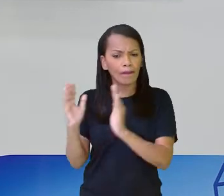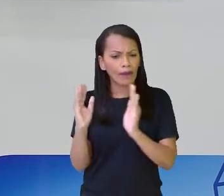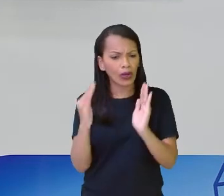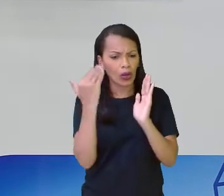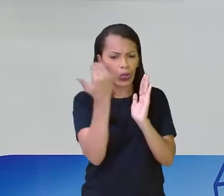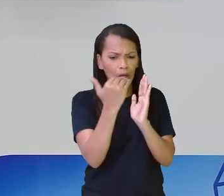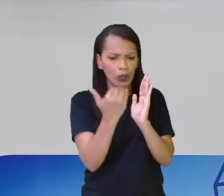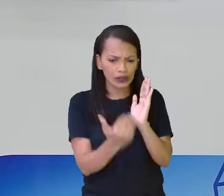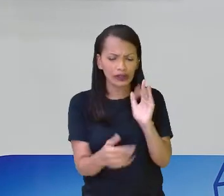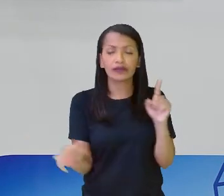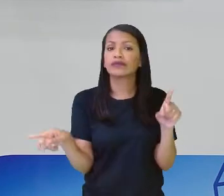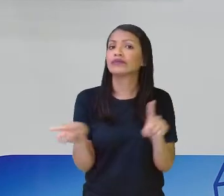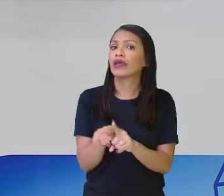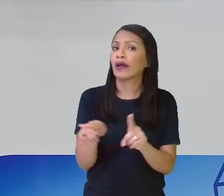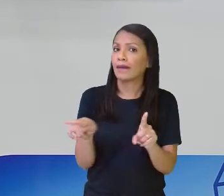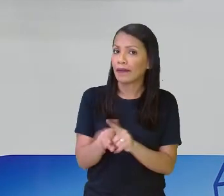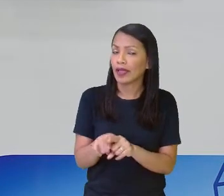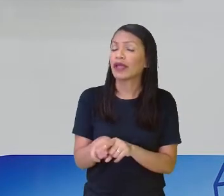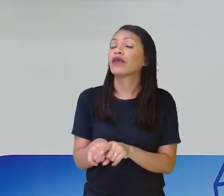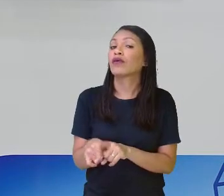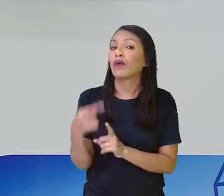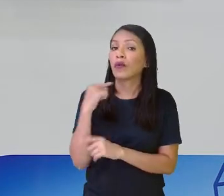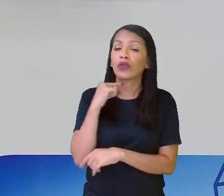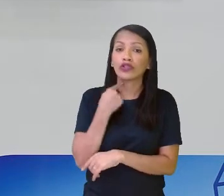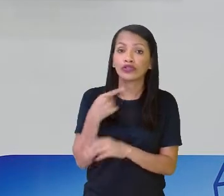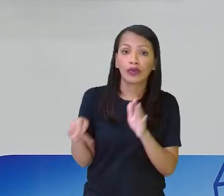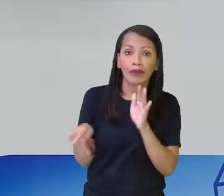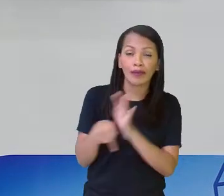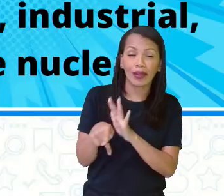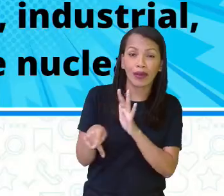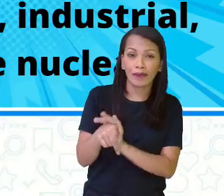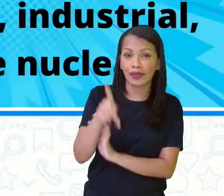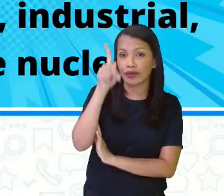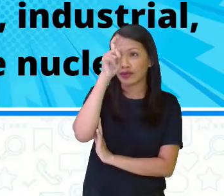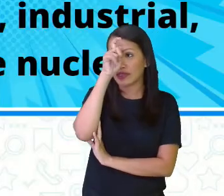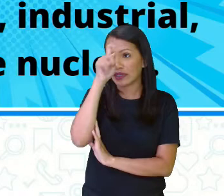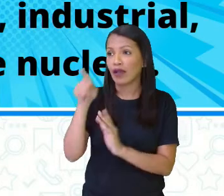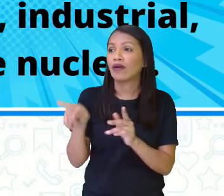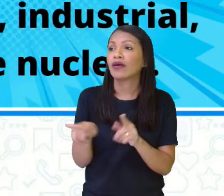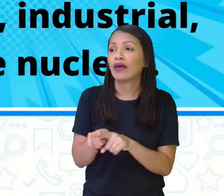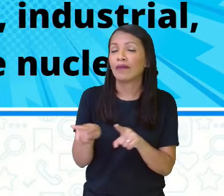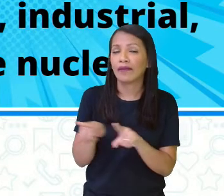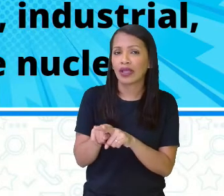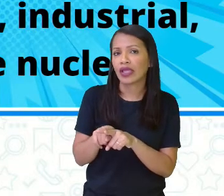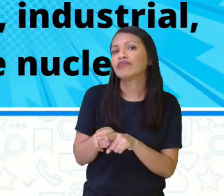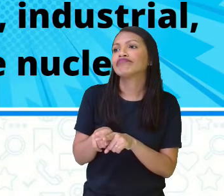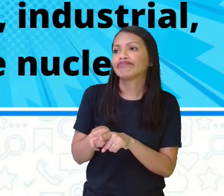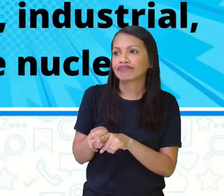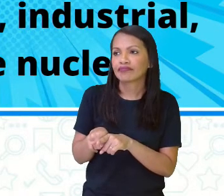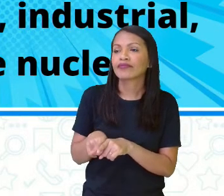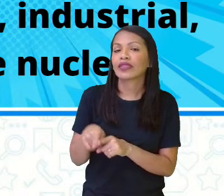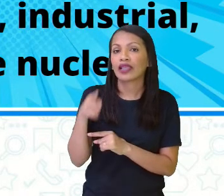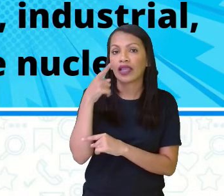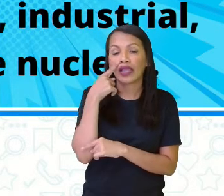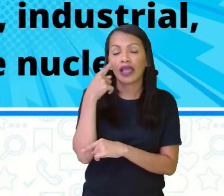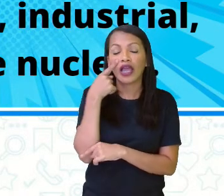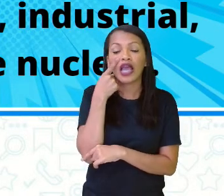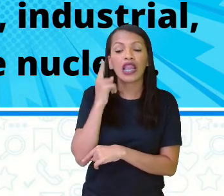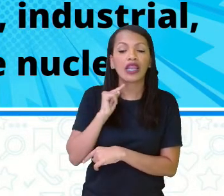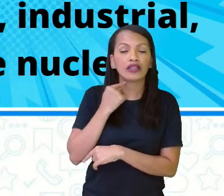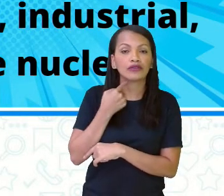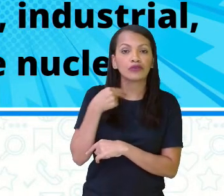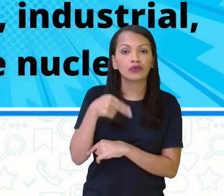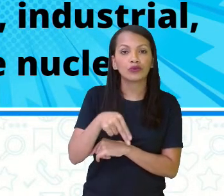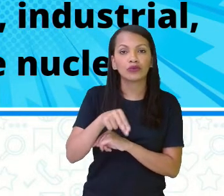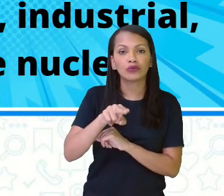também hospitalar e nuclear. Vejam quantos tipos de lixo. Se você vai fazer uma reportagem sobre isso, já tem essa pesquisa,